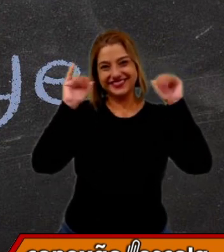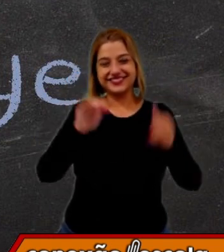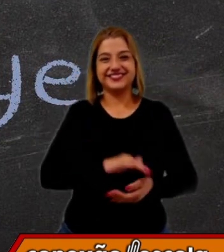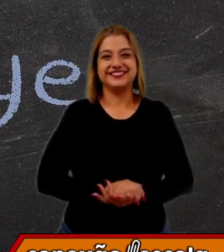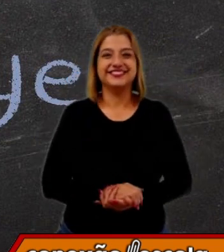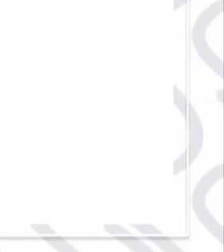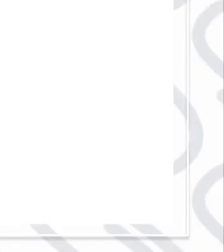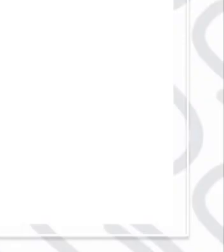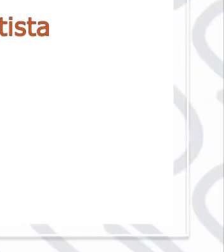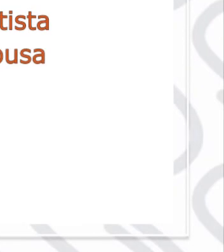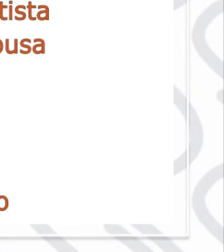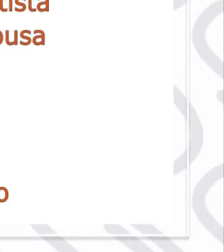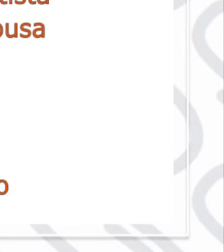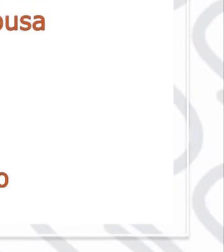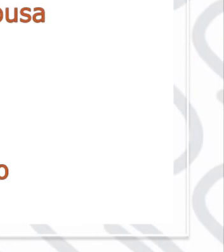bye